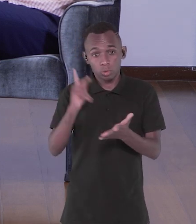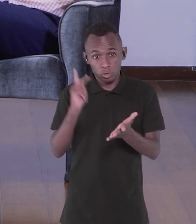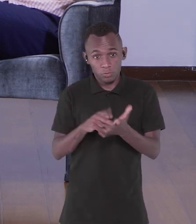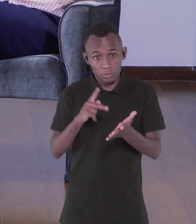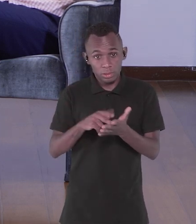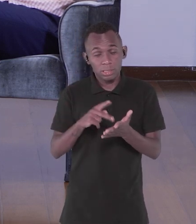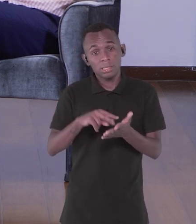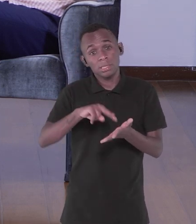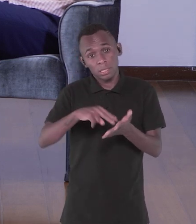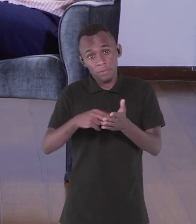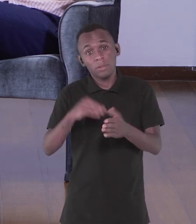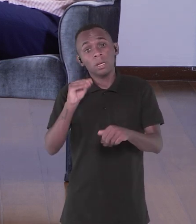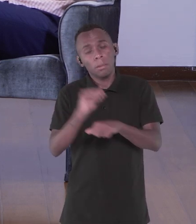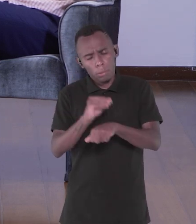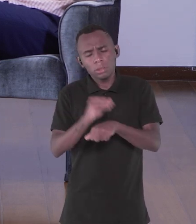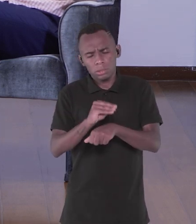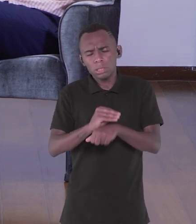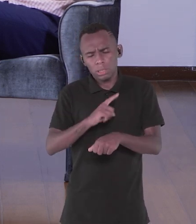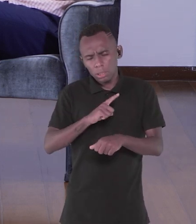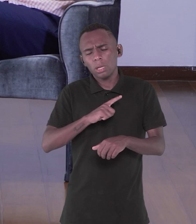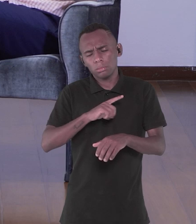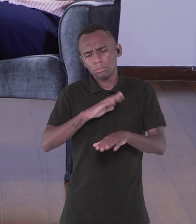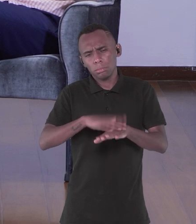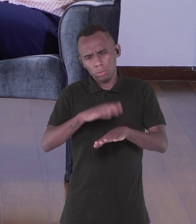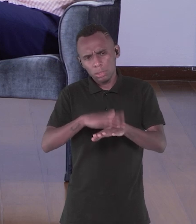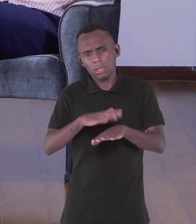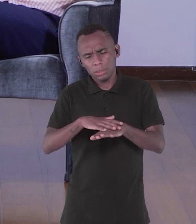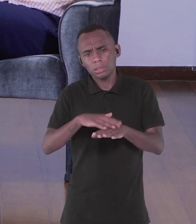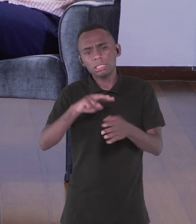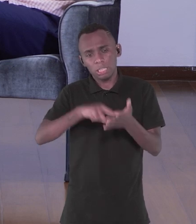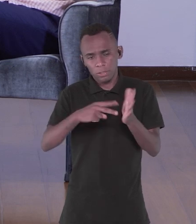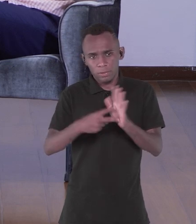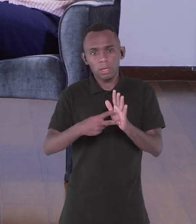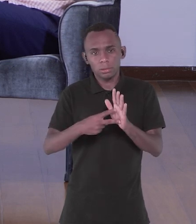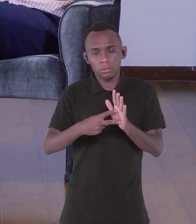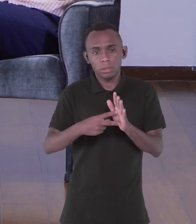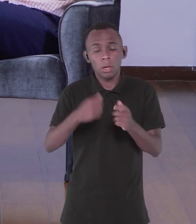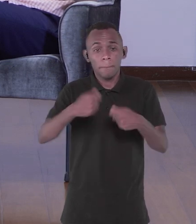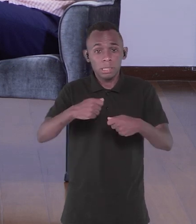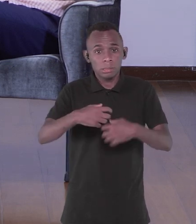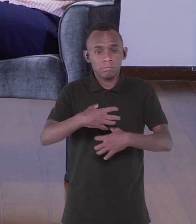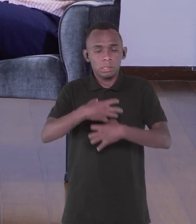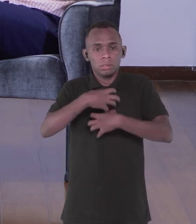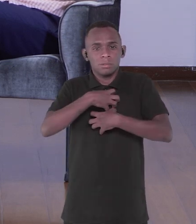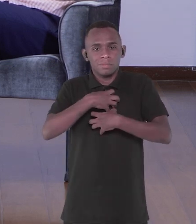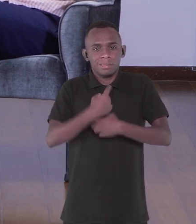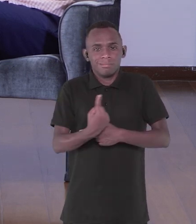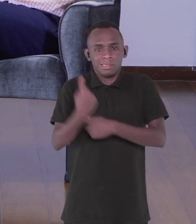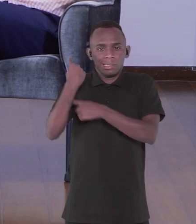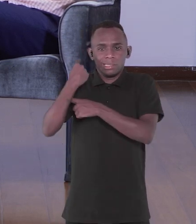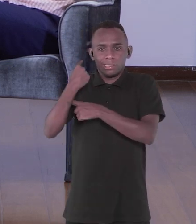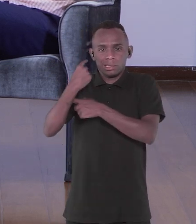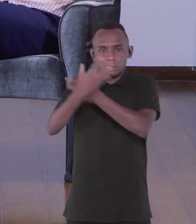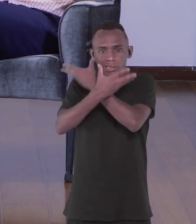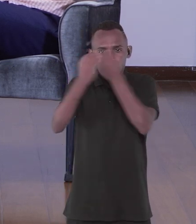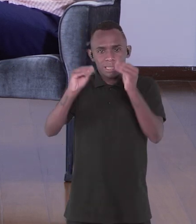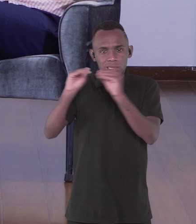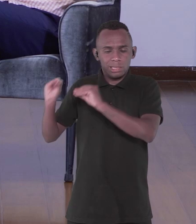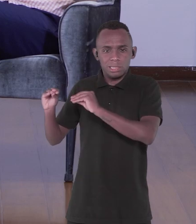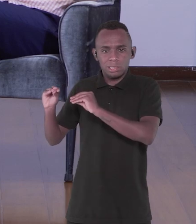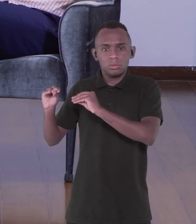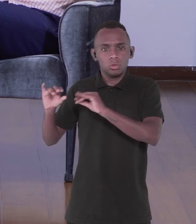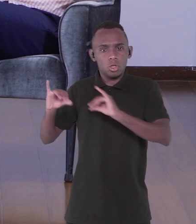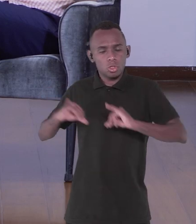de proteção que faz sentido para muita gente. Eu preciso me proteger de toda aquela dor que eu tive para poder